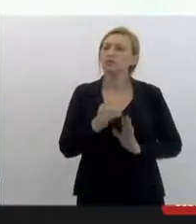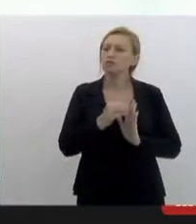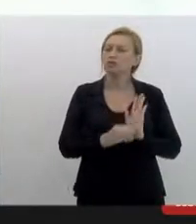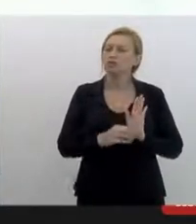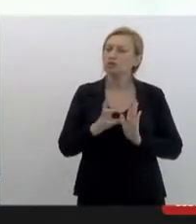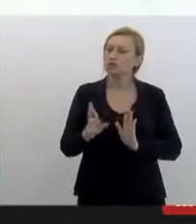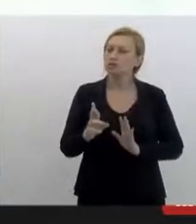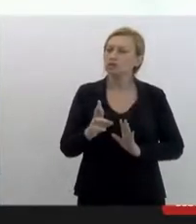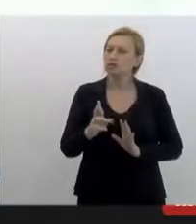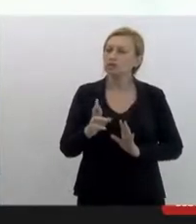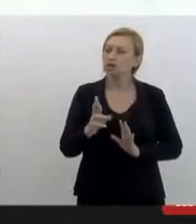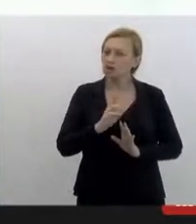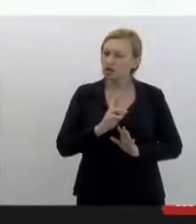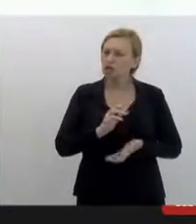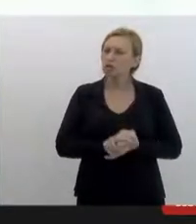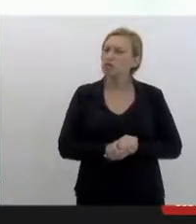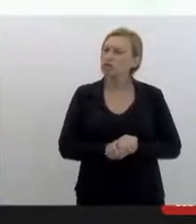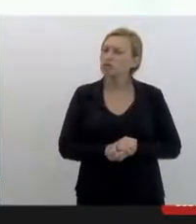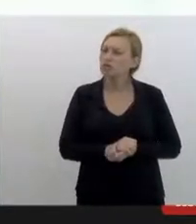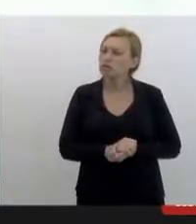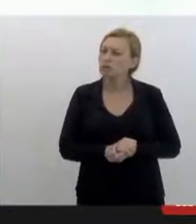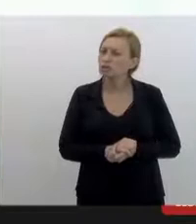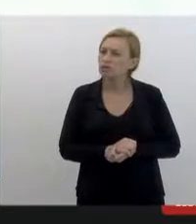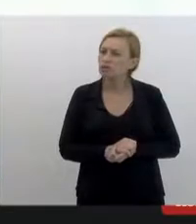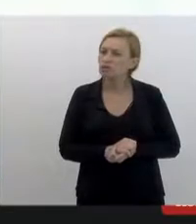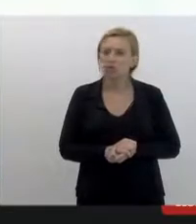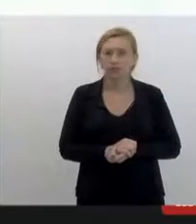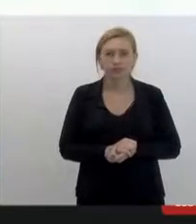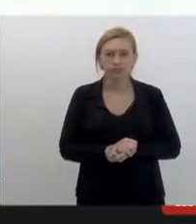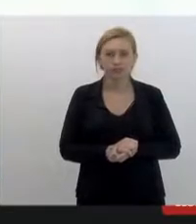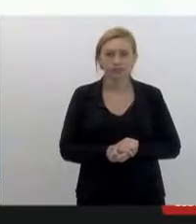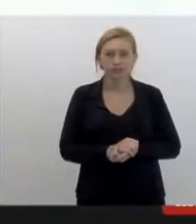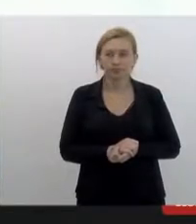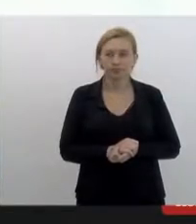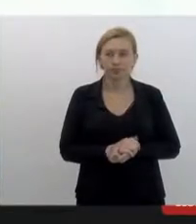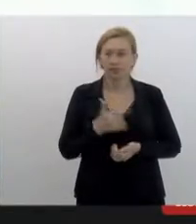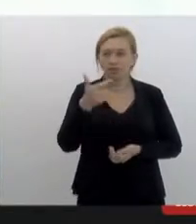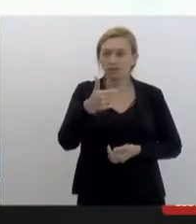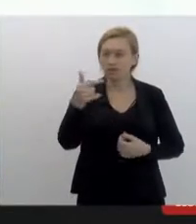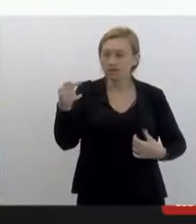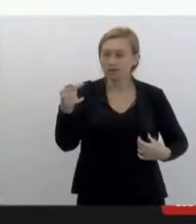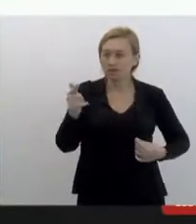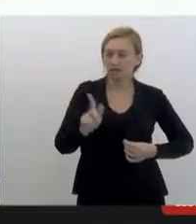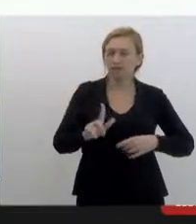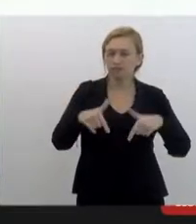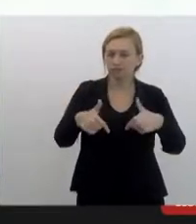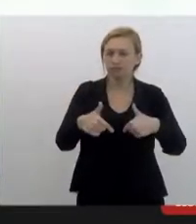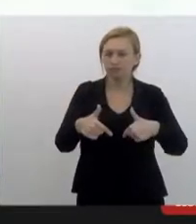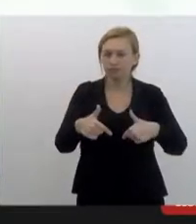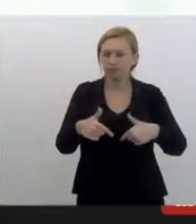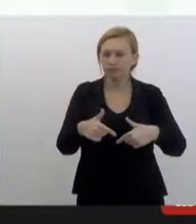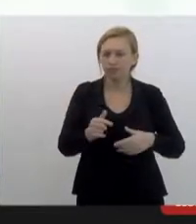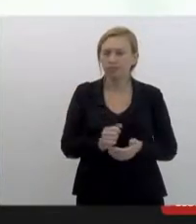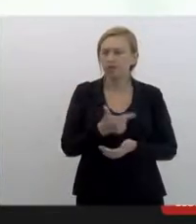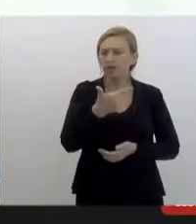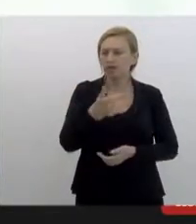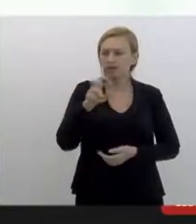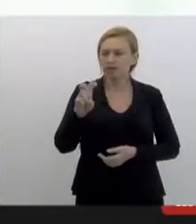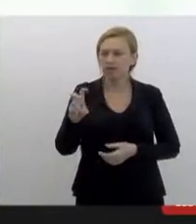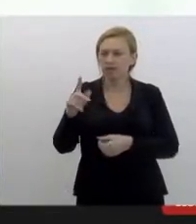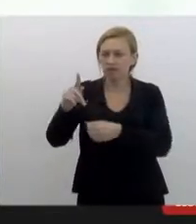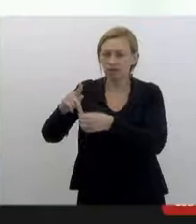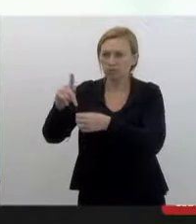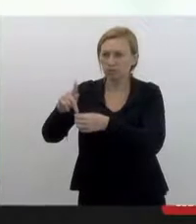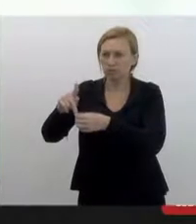de Contribuintes, em que tem 27 autuações, sendo 25 para a